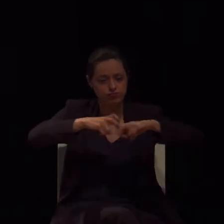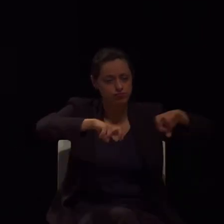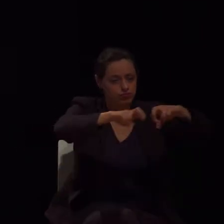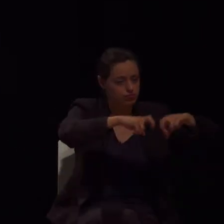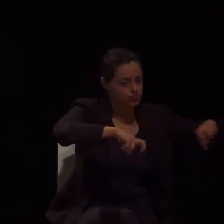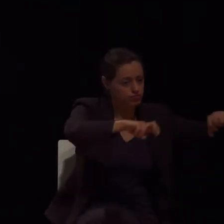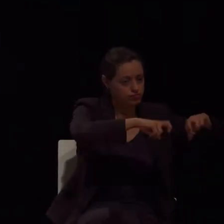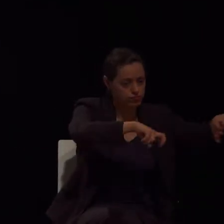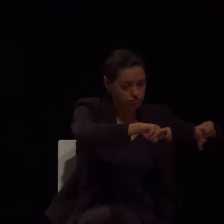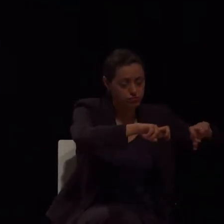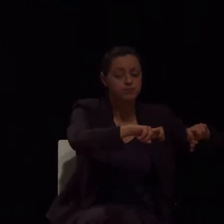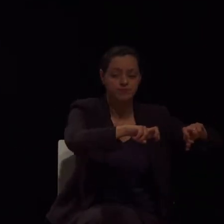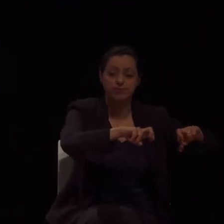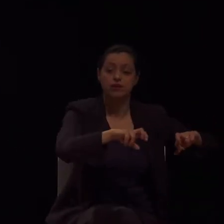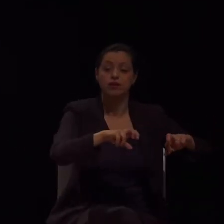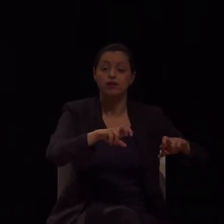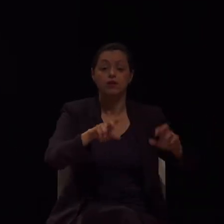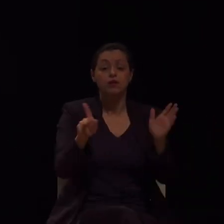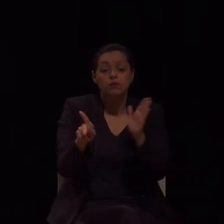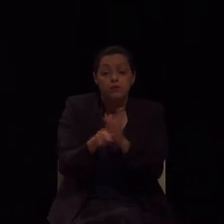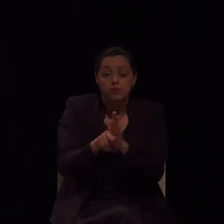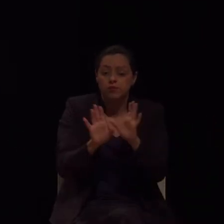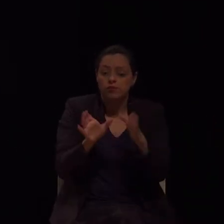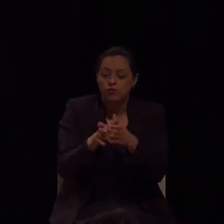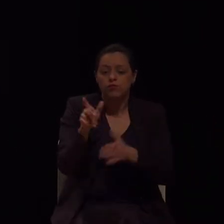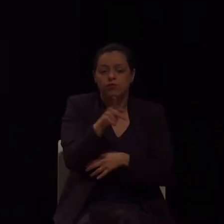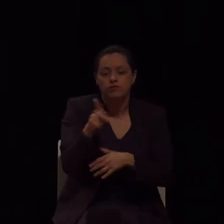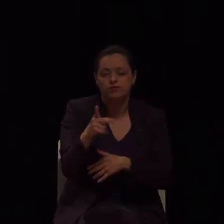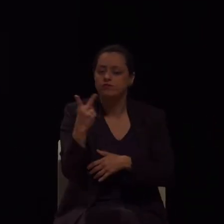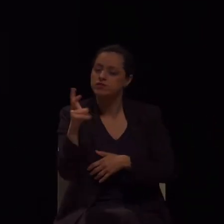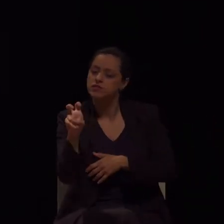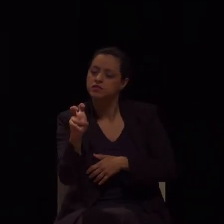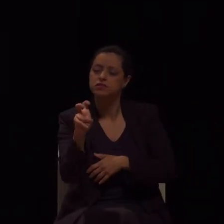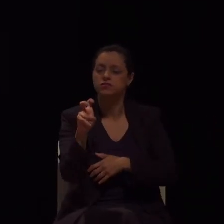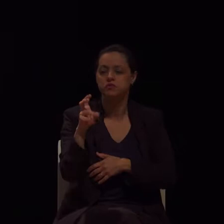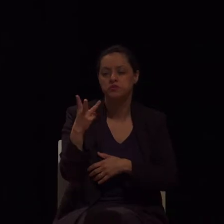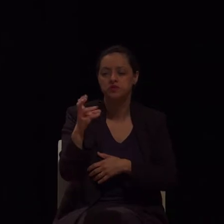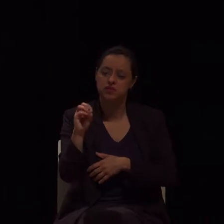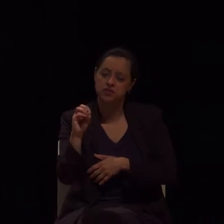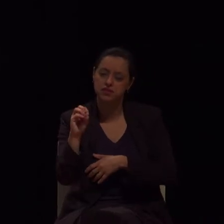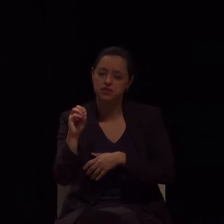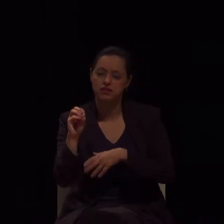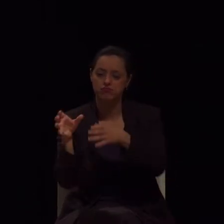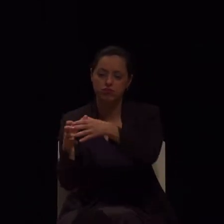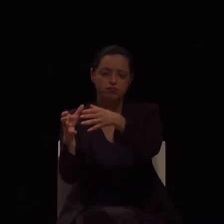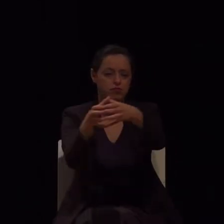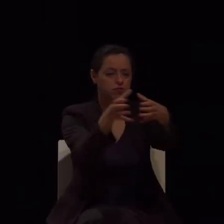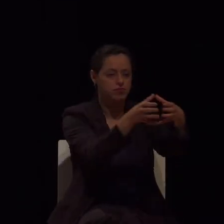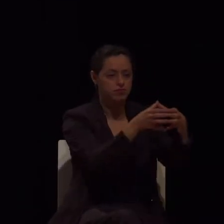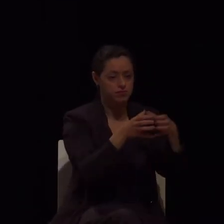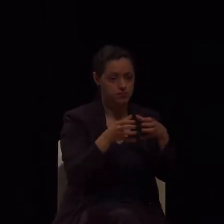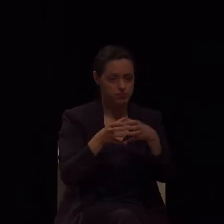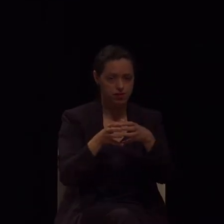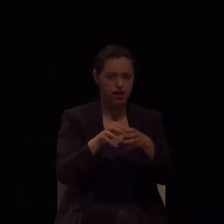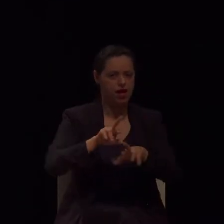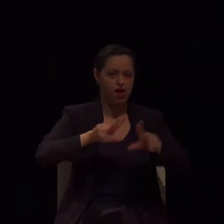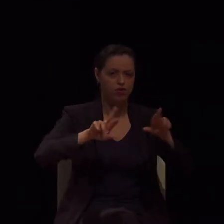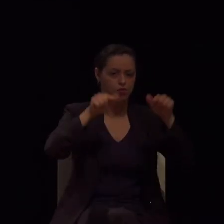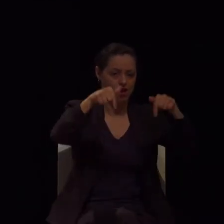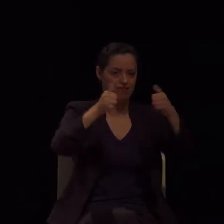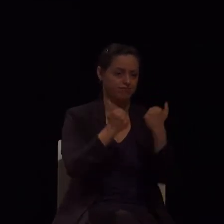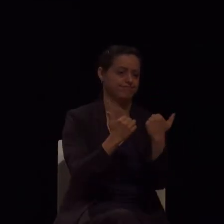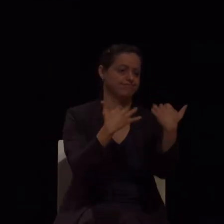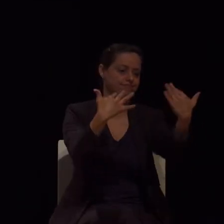é para 25 ou 30 pessoas cada grupo que aí já não é mais esse formato de auditório que é bacana